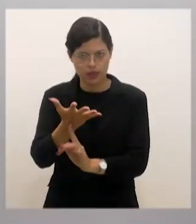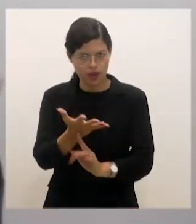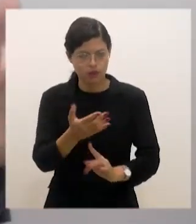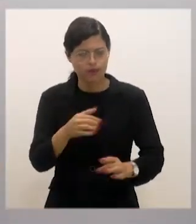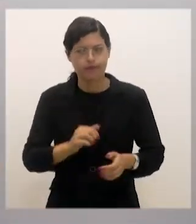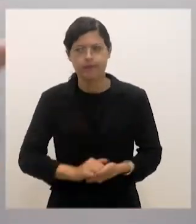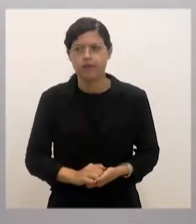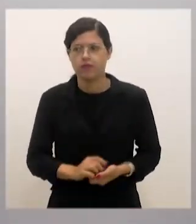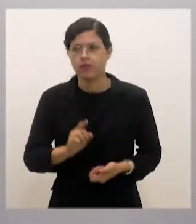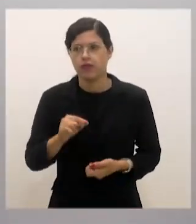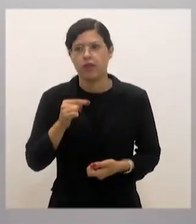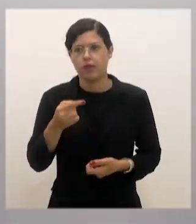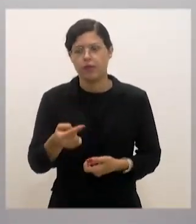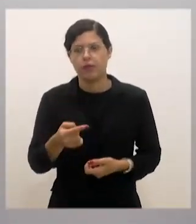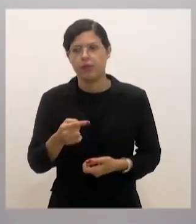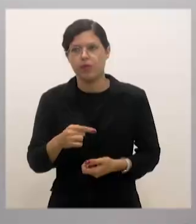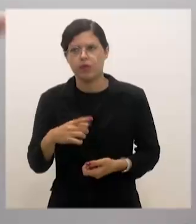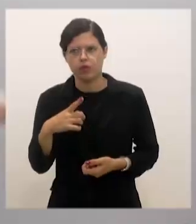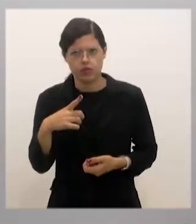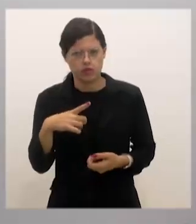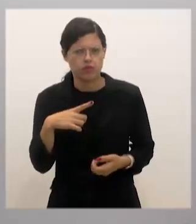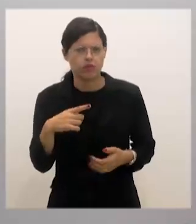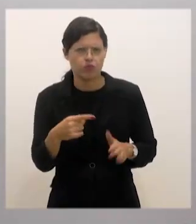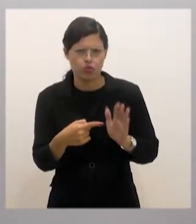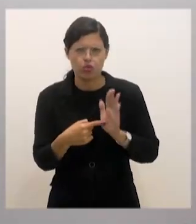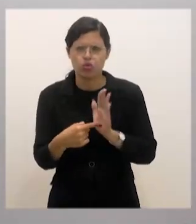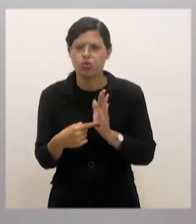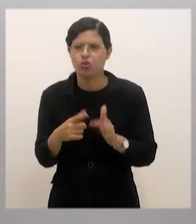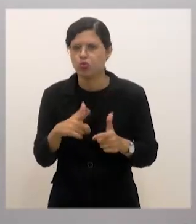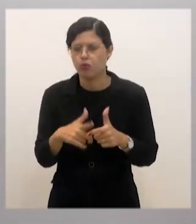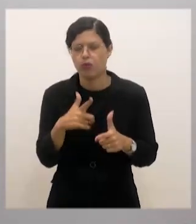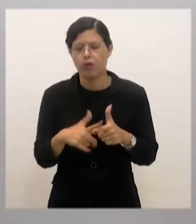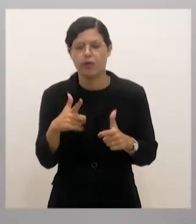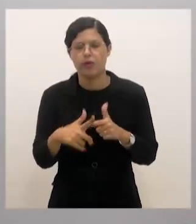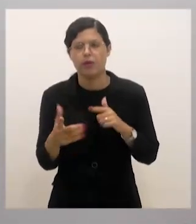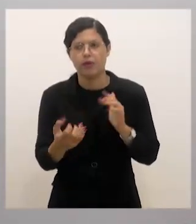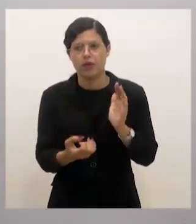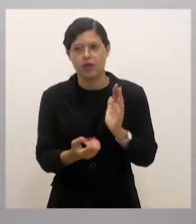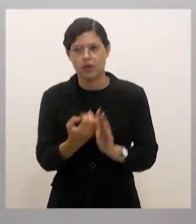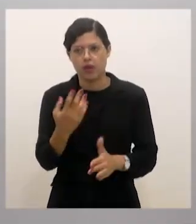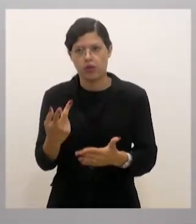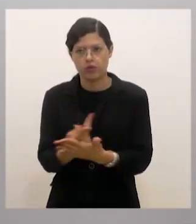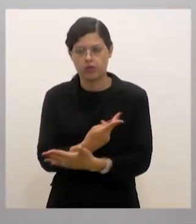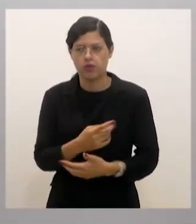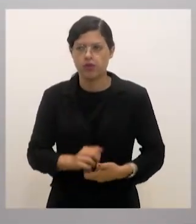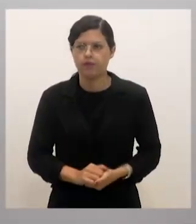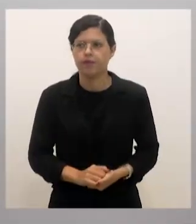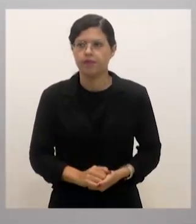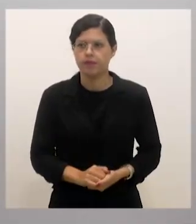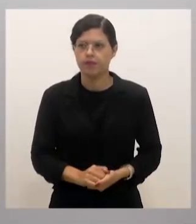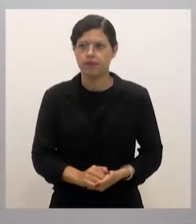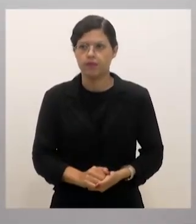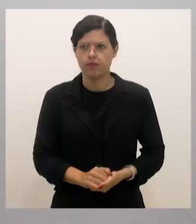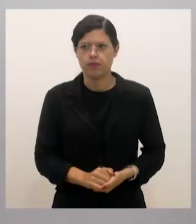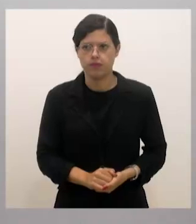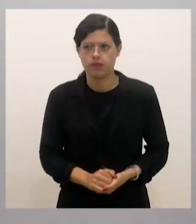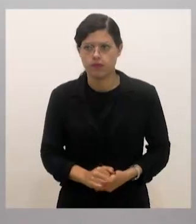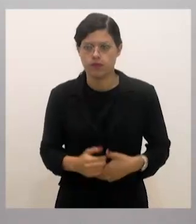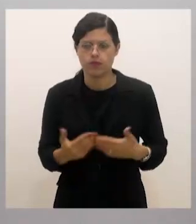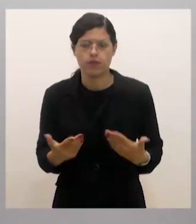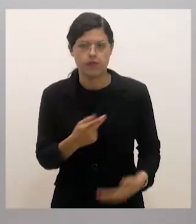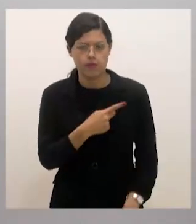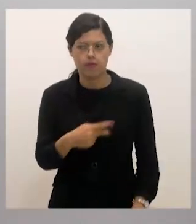E depois saiu tantos os problemas que foram criados. Então, senhor presidente, eu